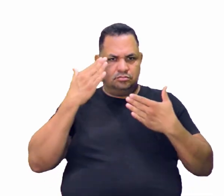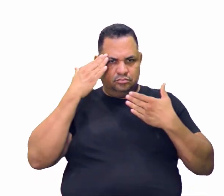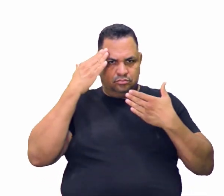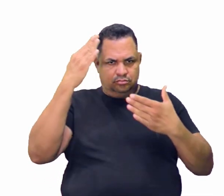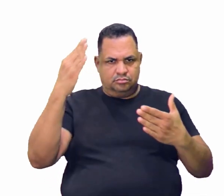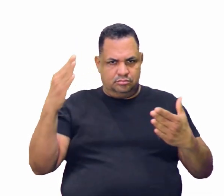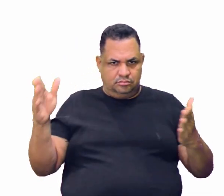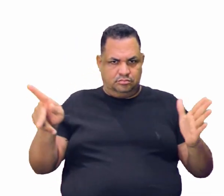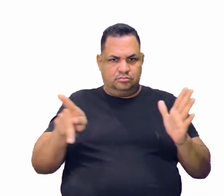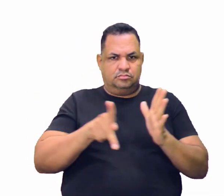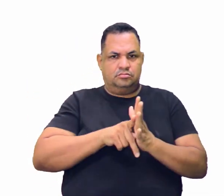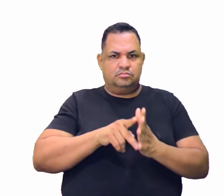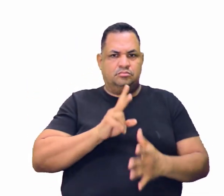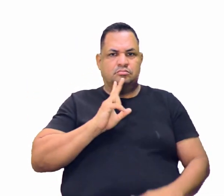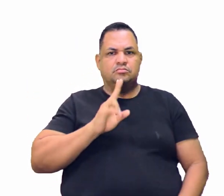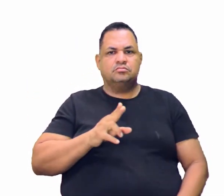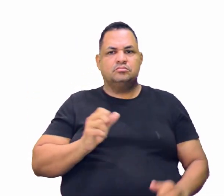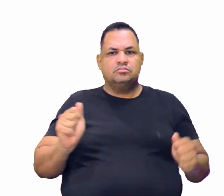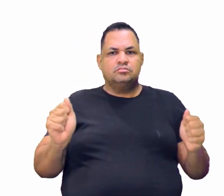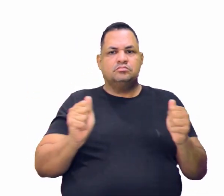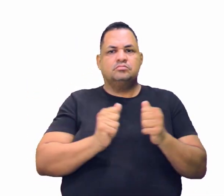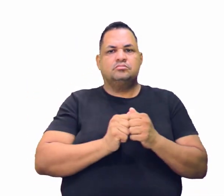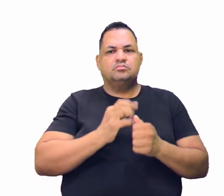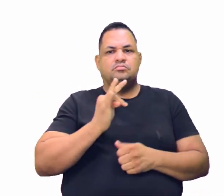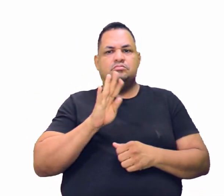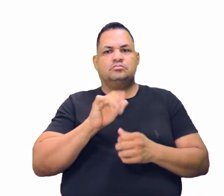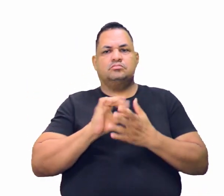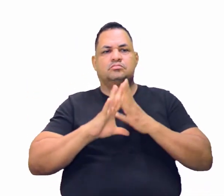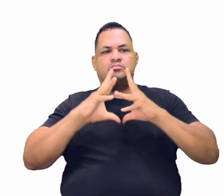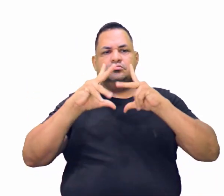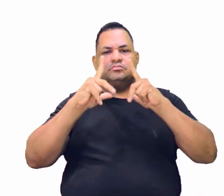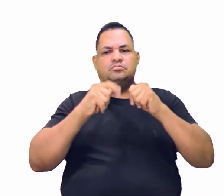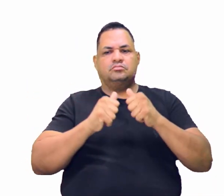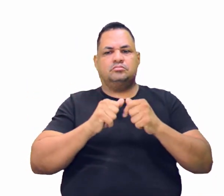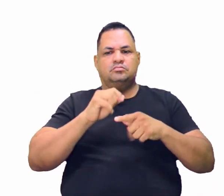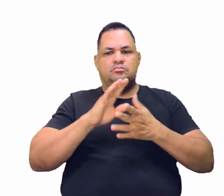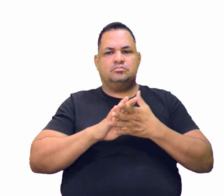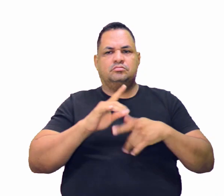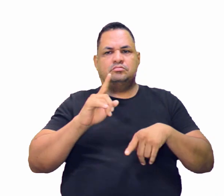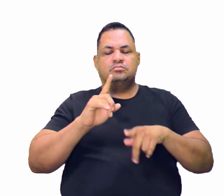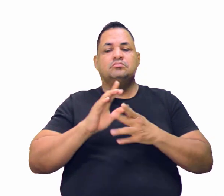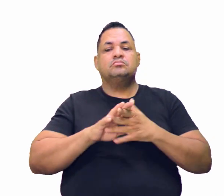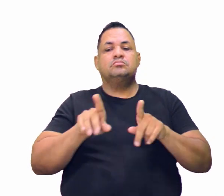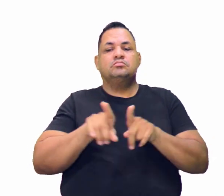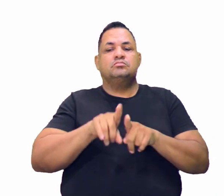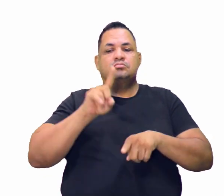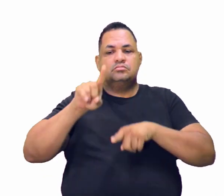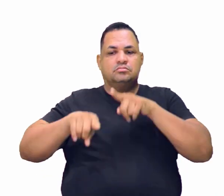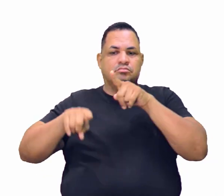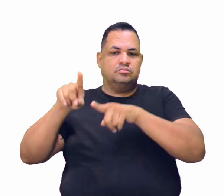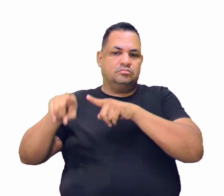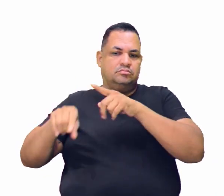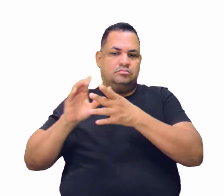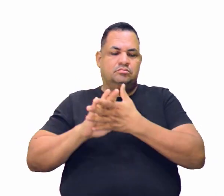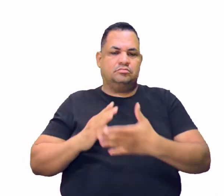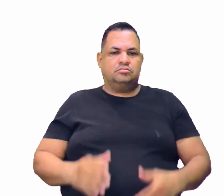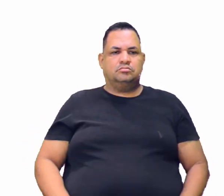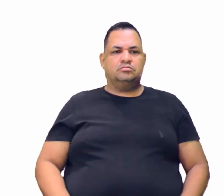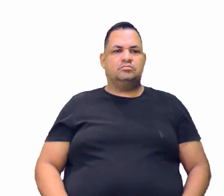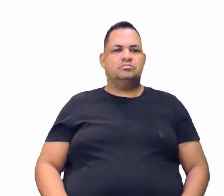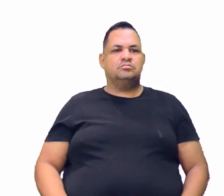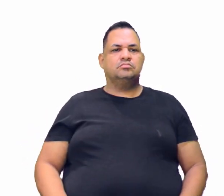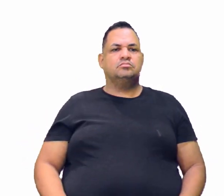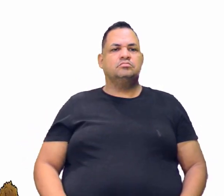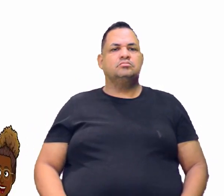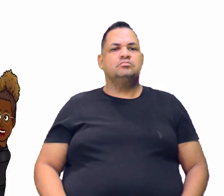Agradecido, grato, própria, mesmo, junto, tal e todo são variáveis. Haverá flexão,